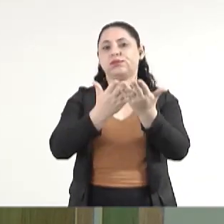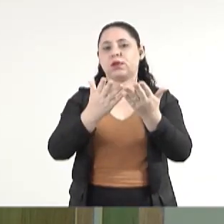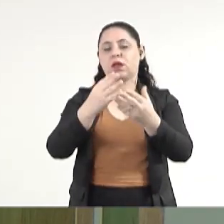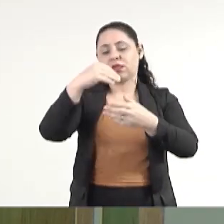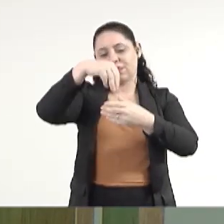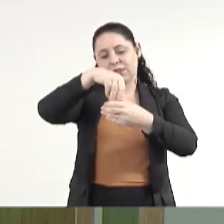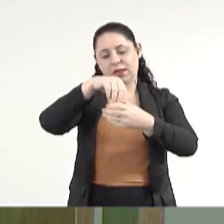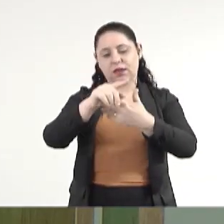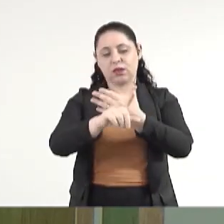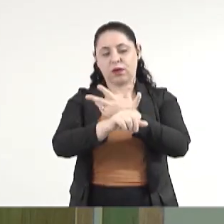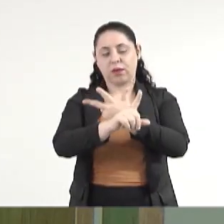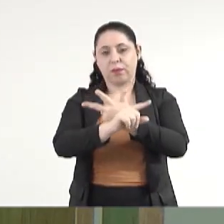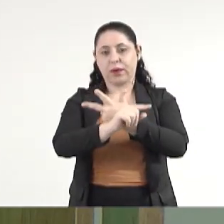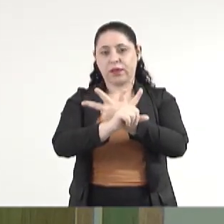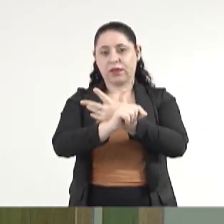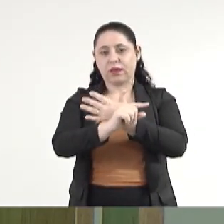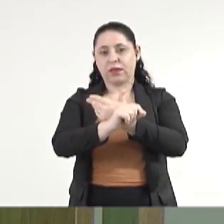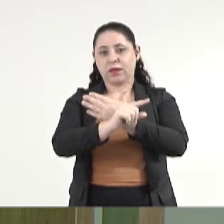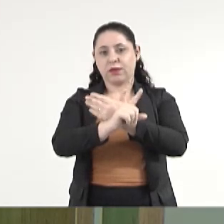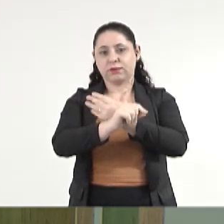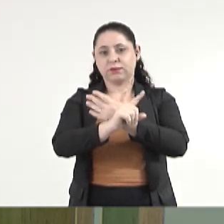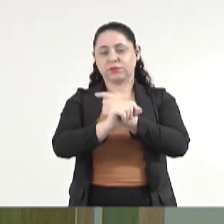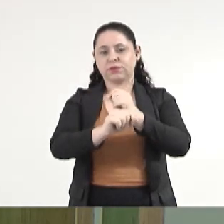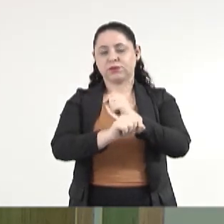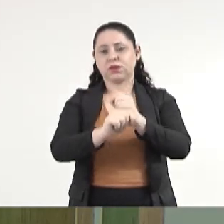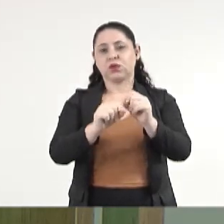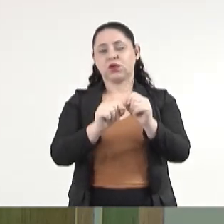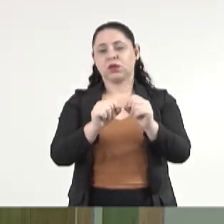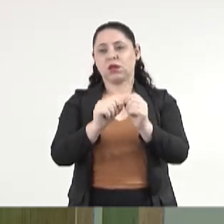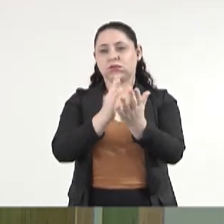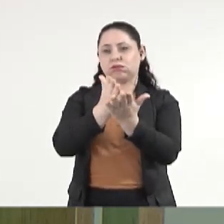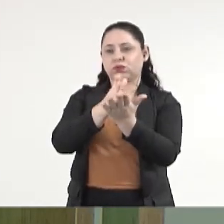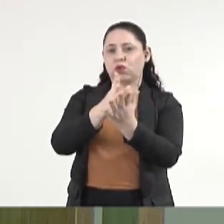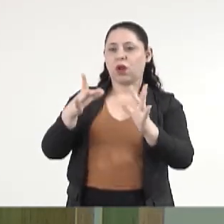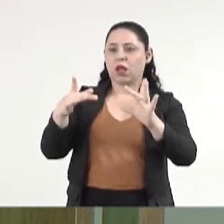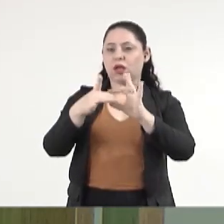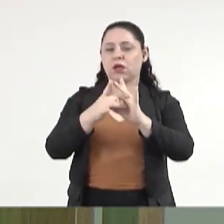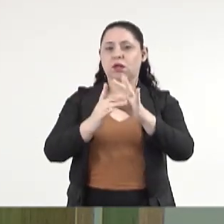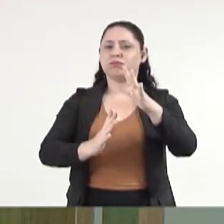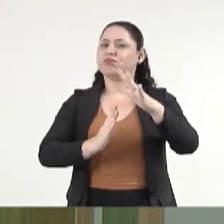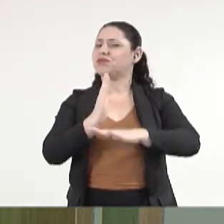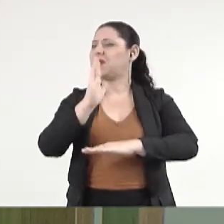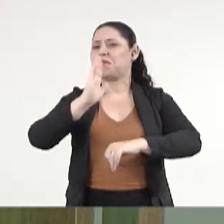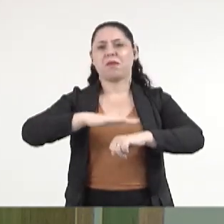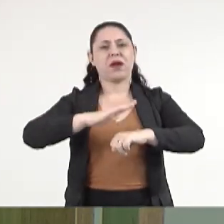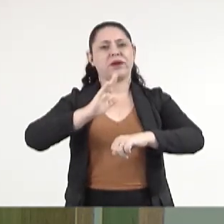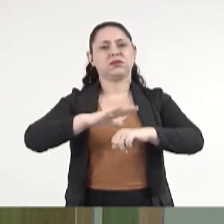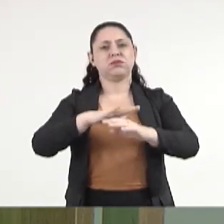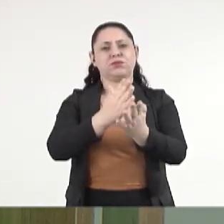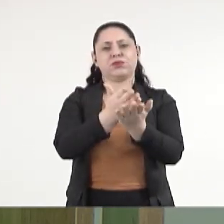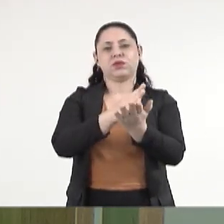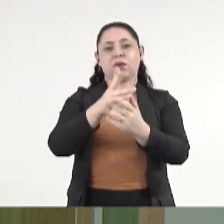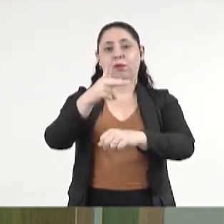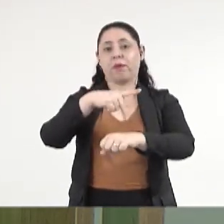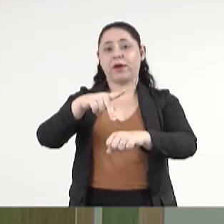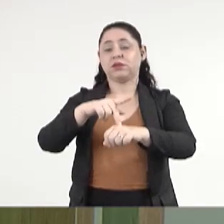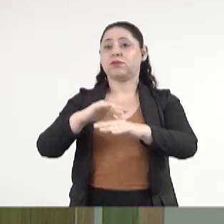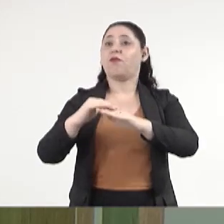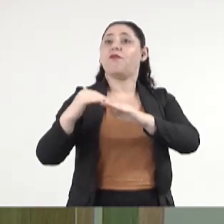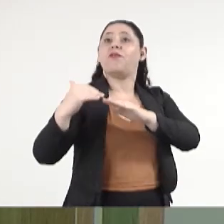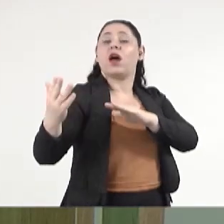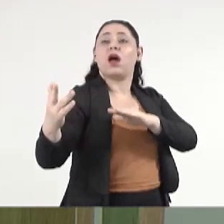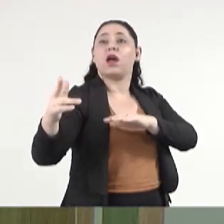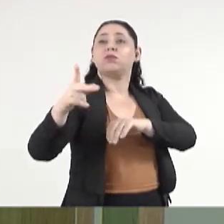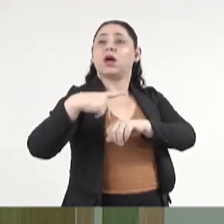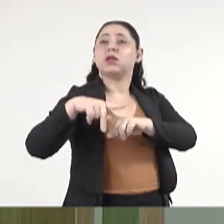no Pantanal, uma conferência que seja transfronteiriça, que ultrapasse as fronteiras do país,